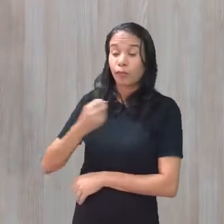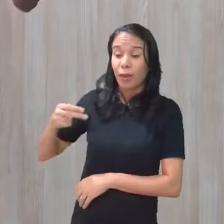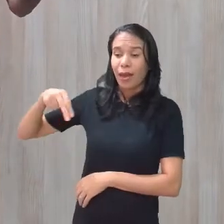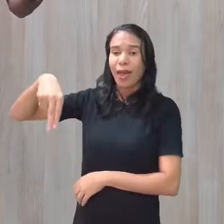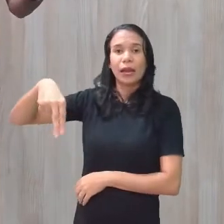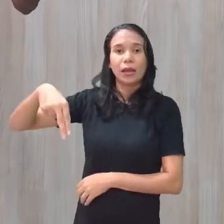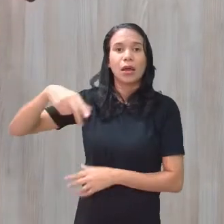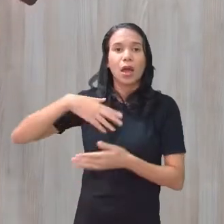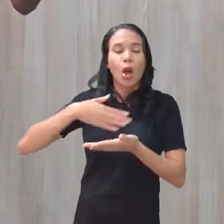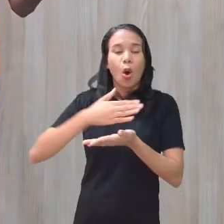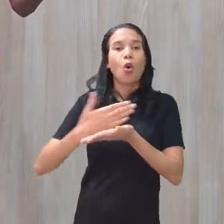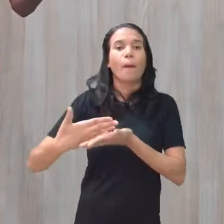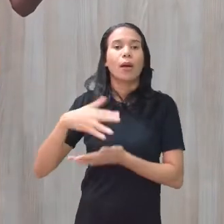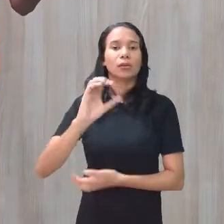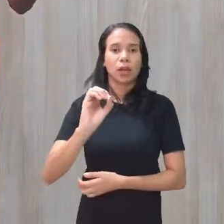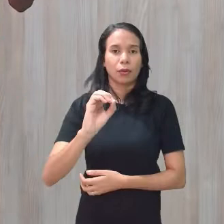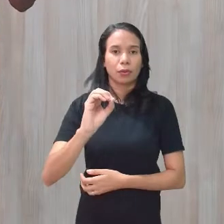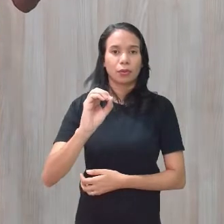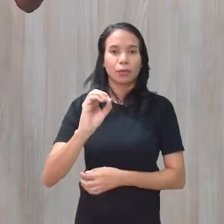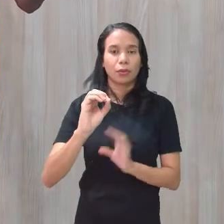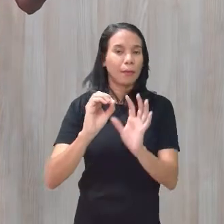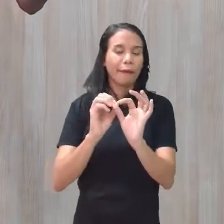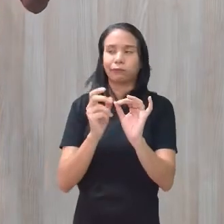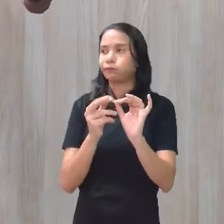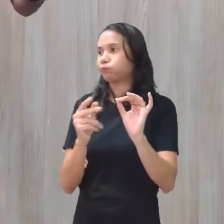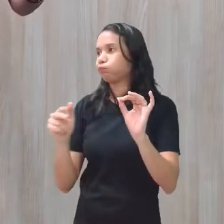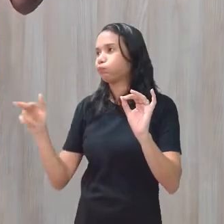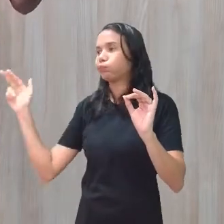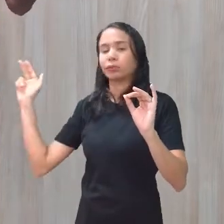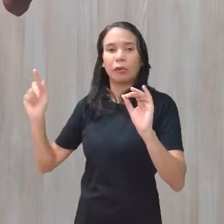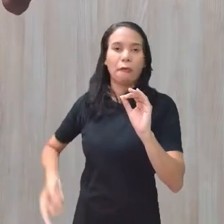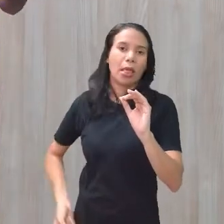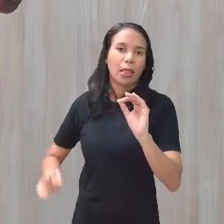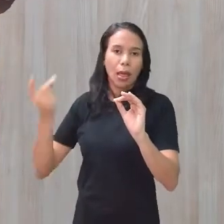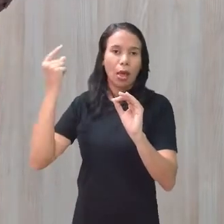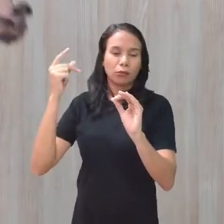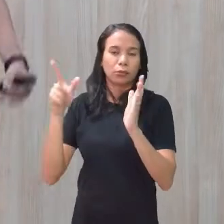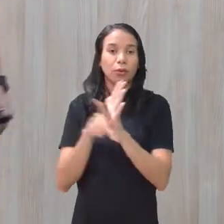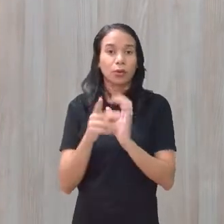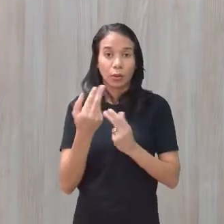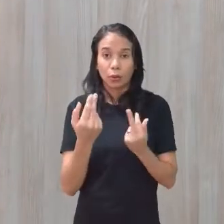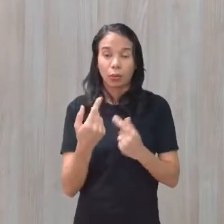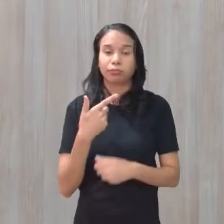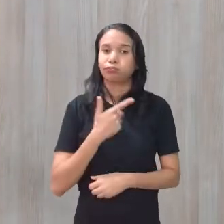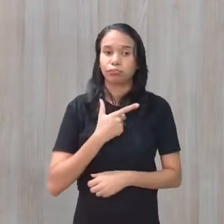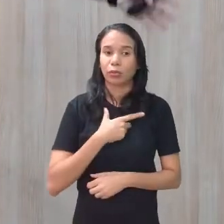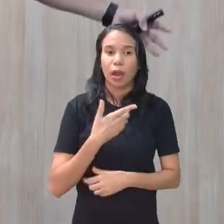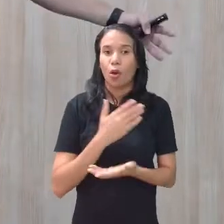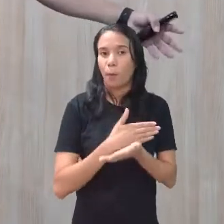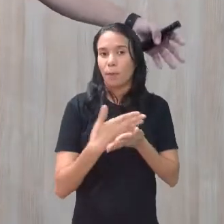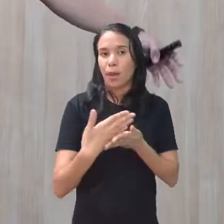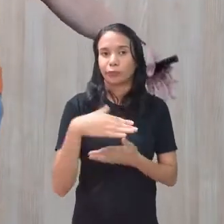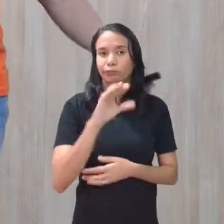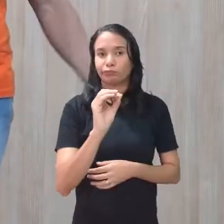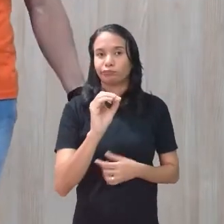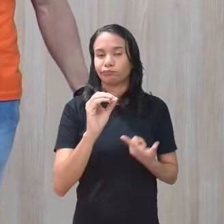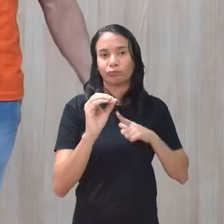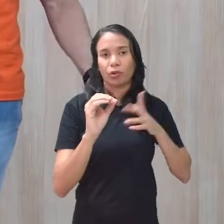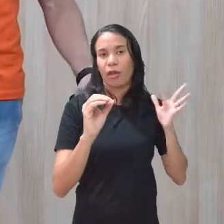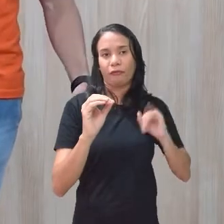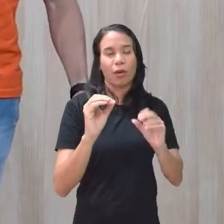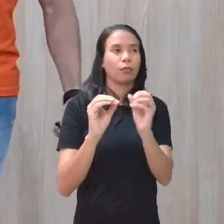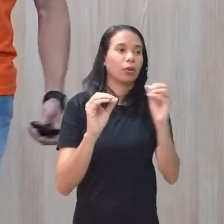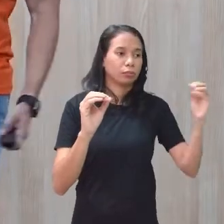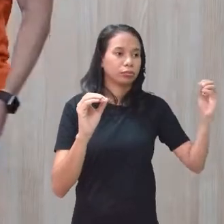ele tem um começo, que é o 0, e não tem fim. Já no conjunto dos números inteiros, ele nem tem começo e nem tem um